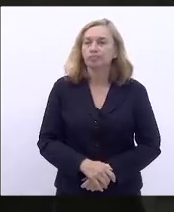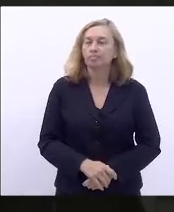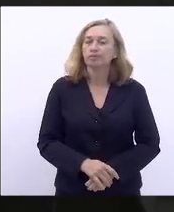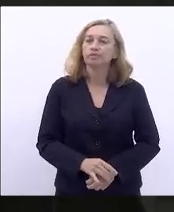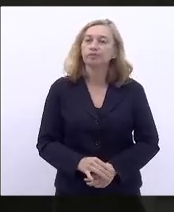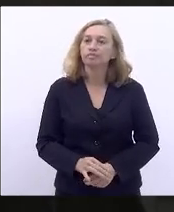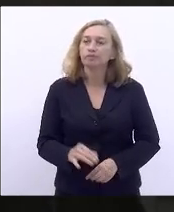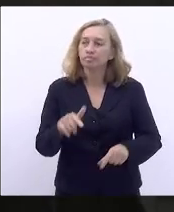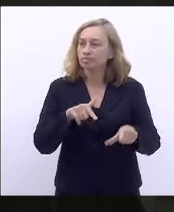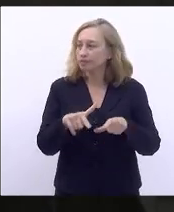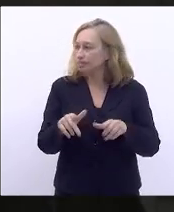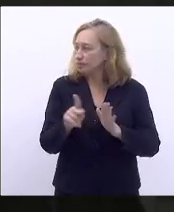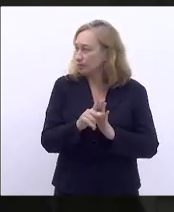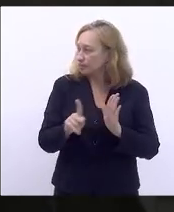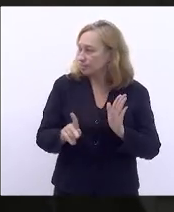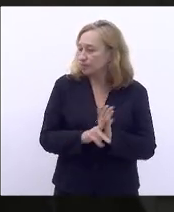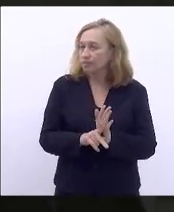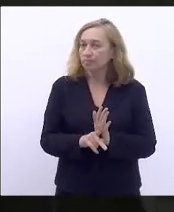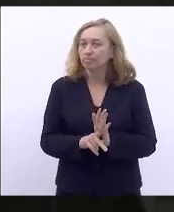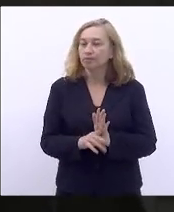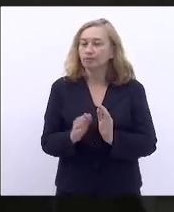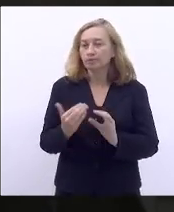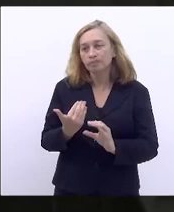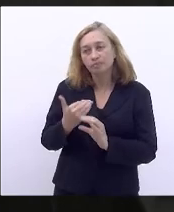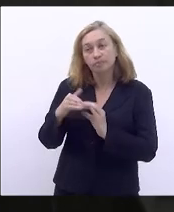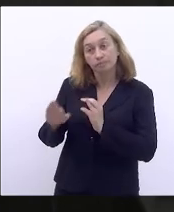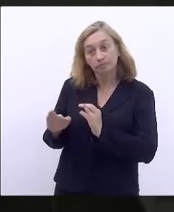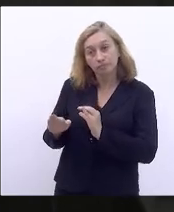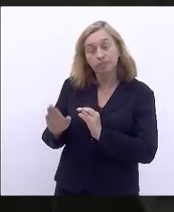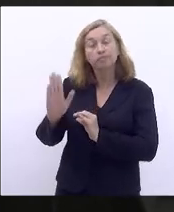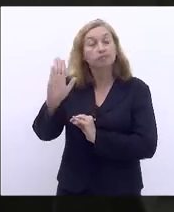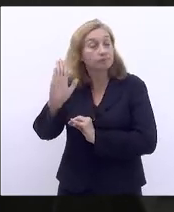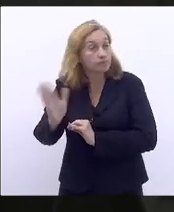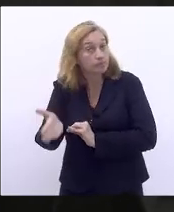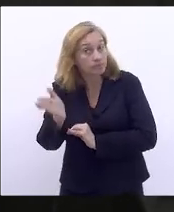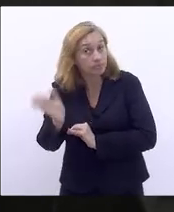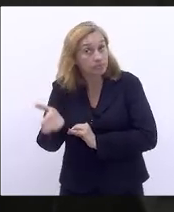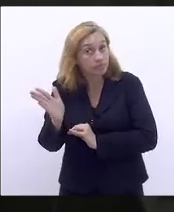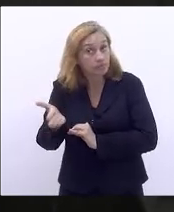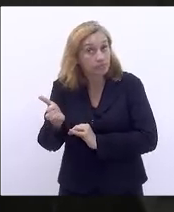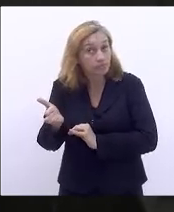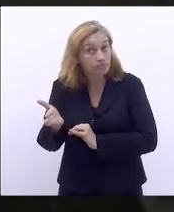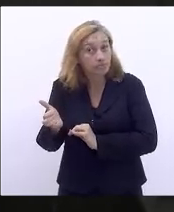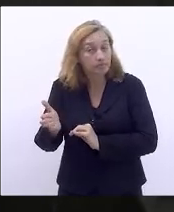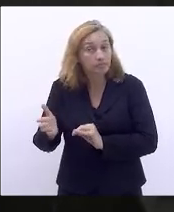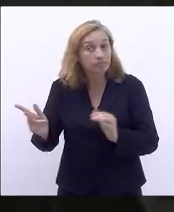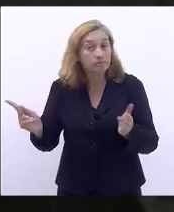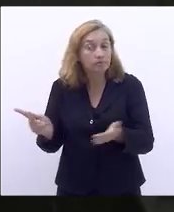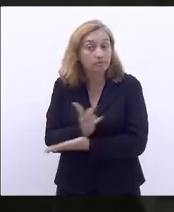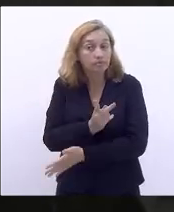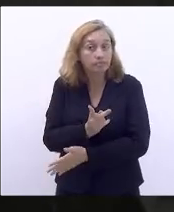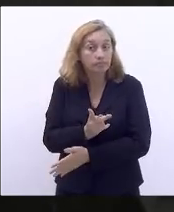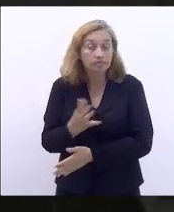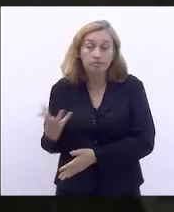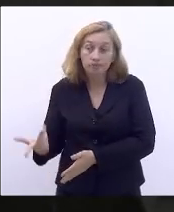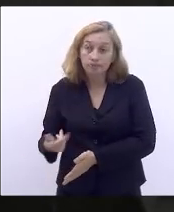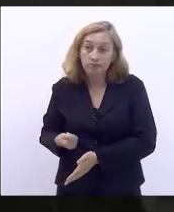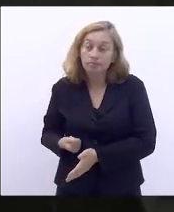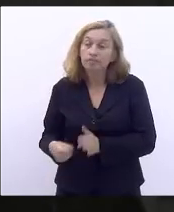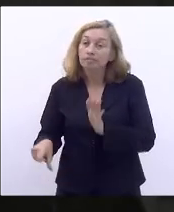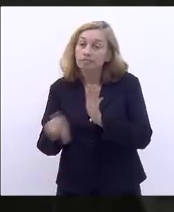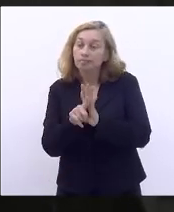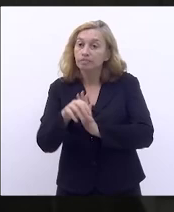projeto que foi a ele encaminhado e que já, não é, está em vigor na qualidade de